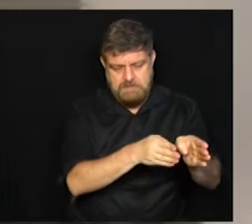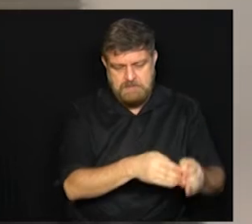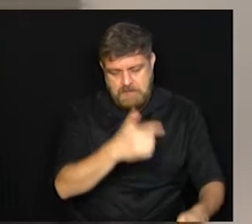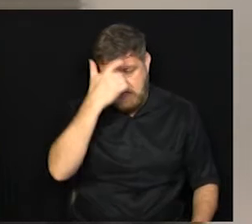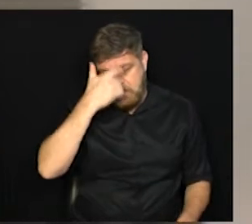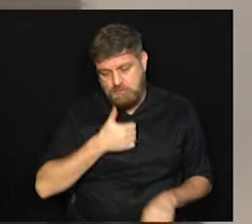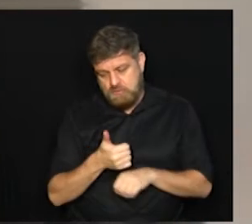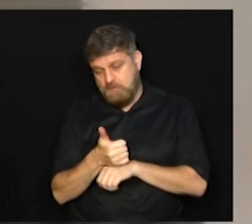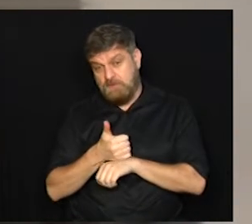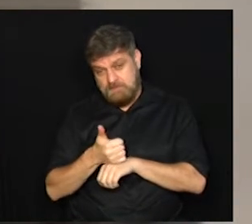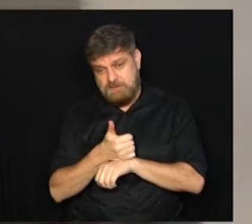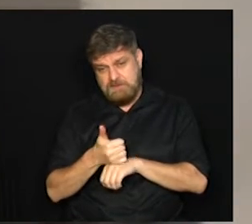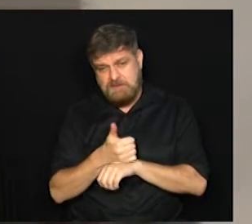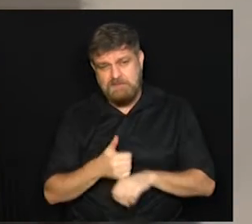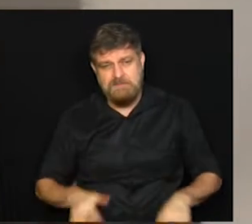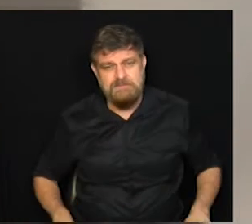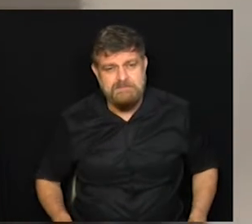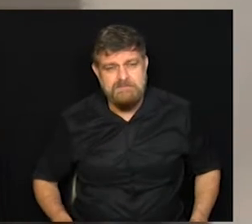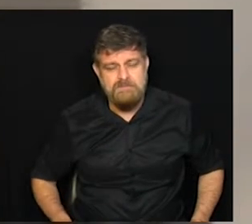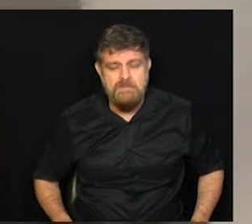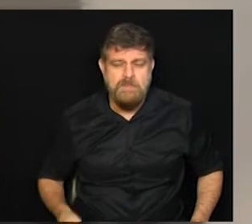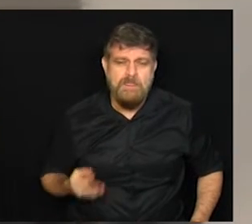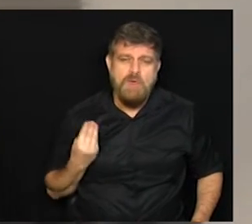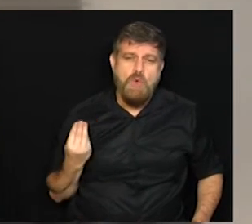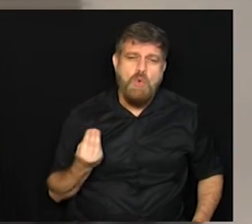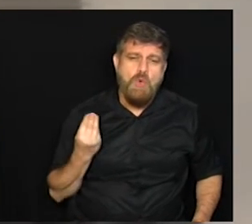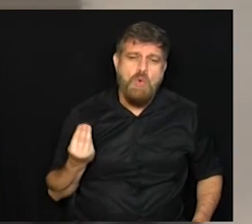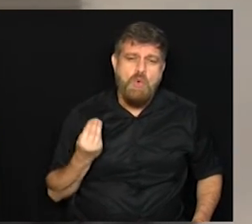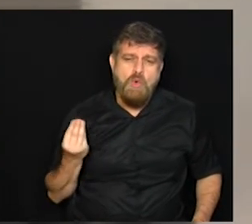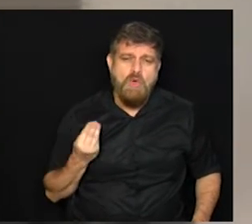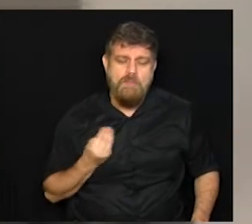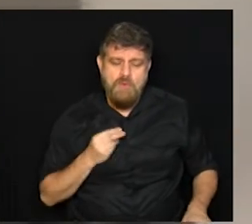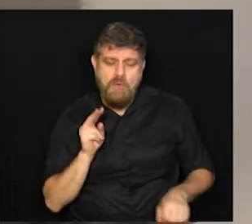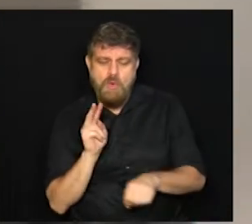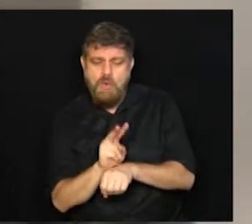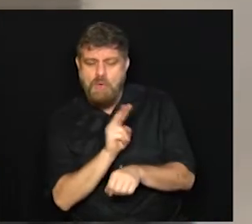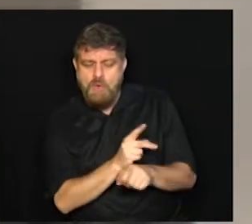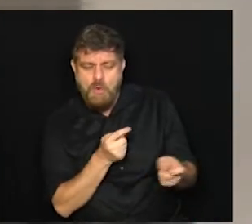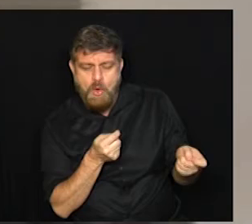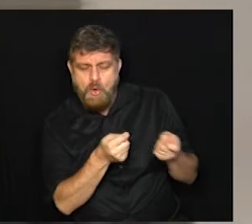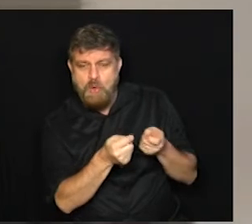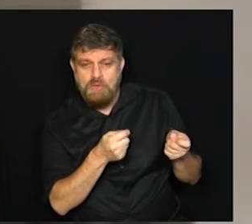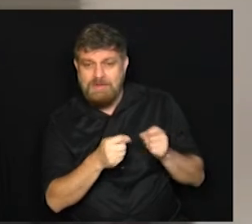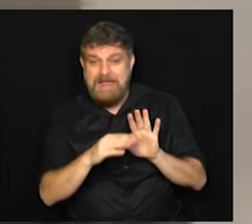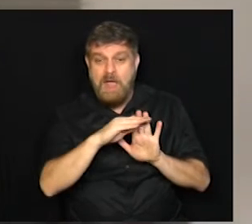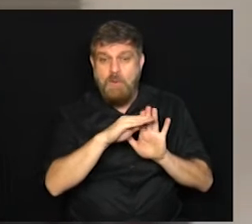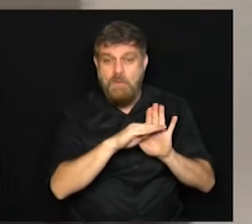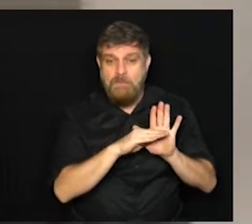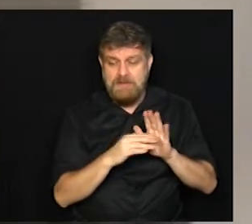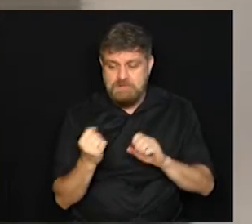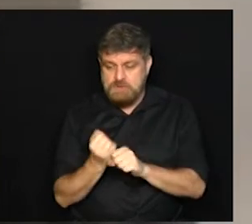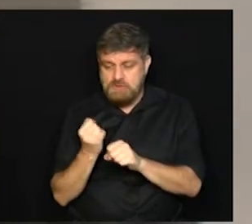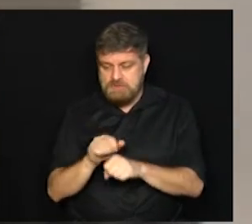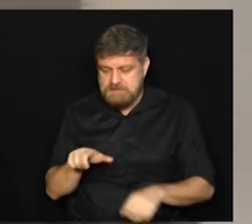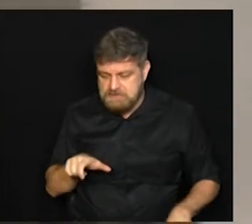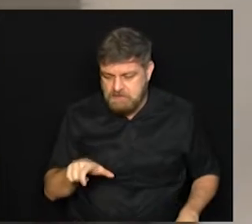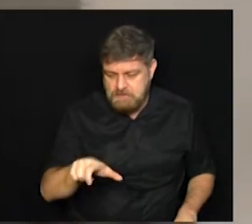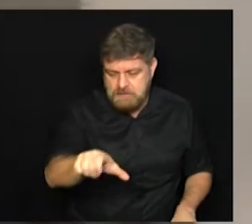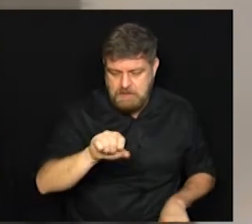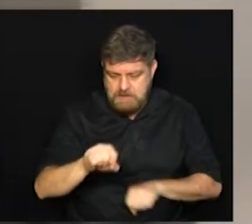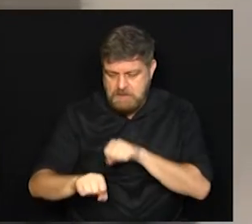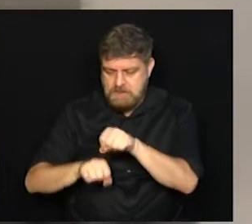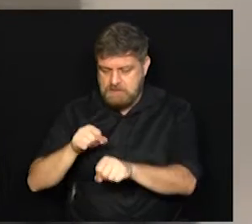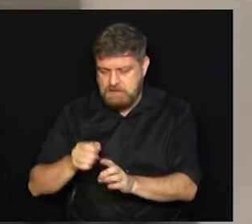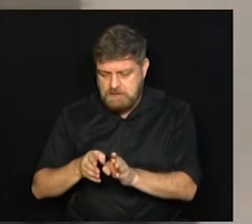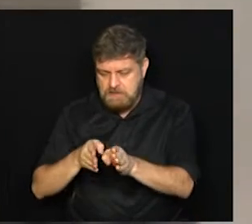Aí a questão do como você gerir isso, né, dentro desse plano cicloviário. Quem toma